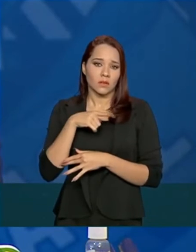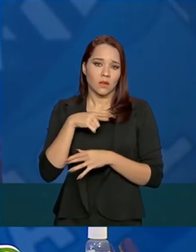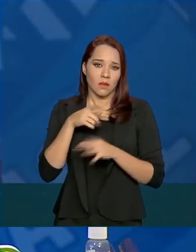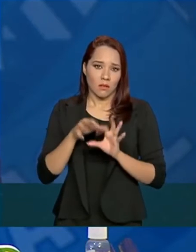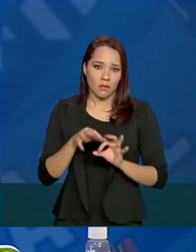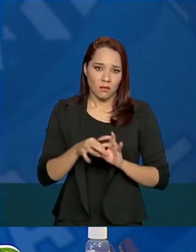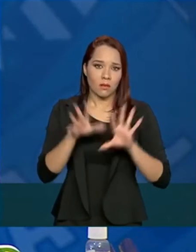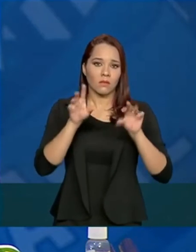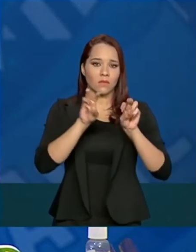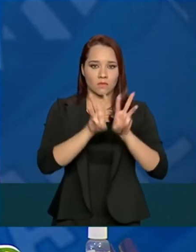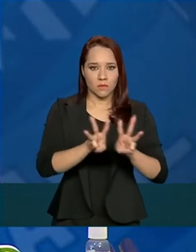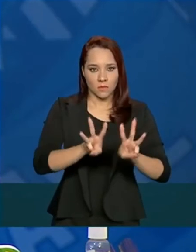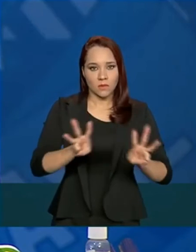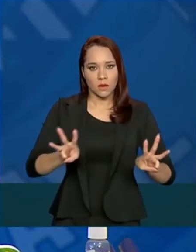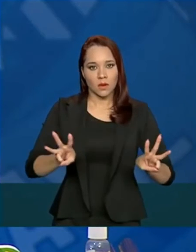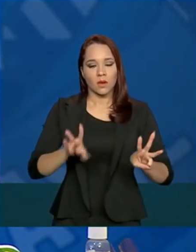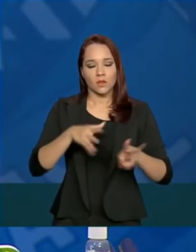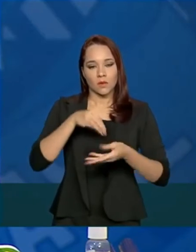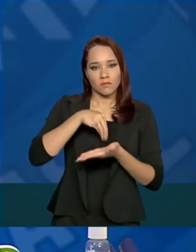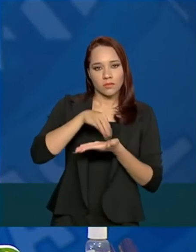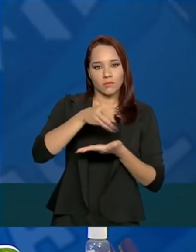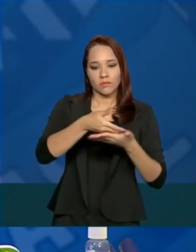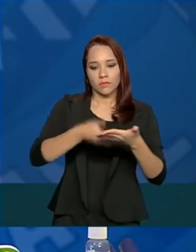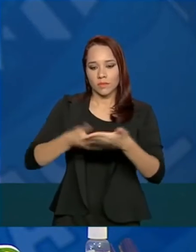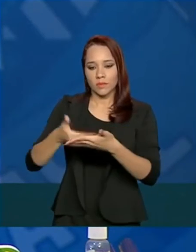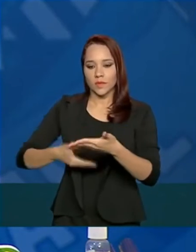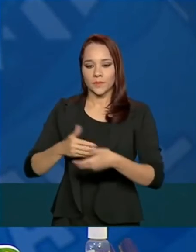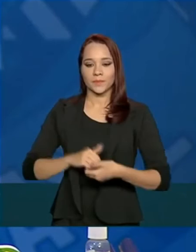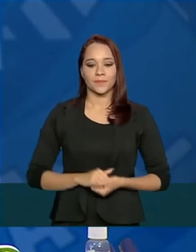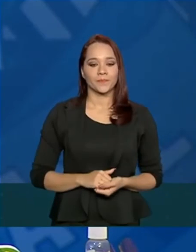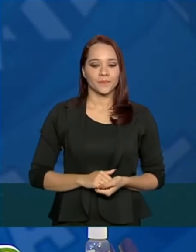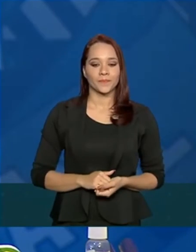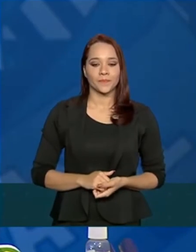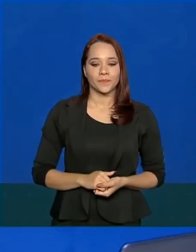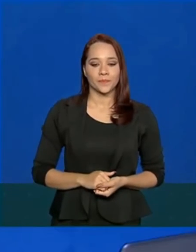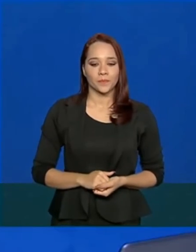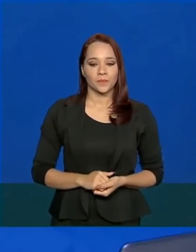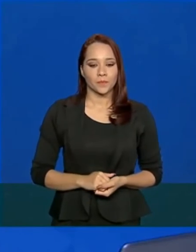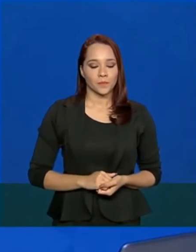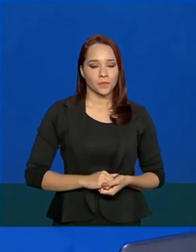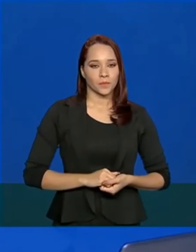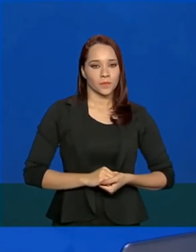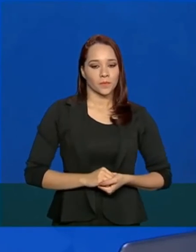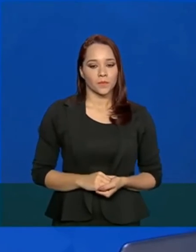no nosso site com a publicação do boletim epidemiológico. Obrigado.